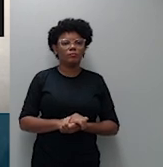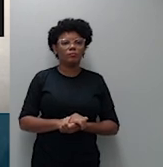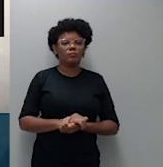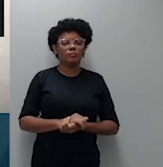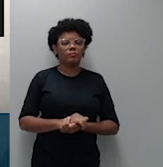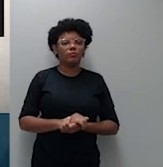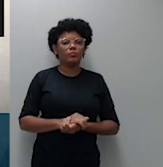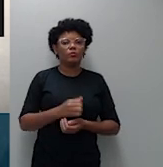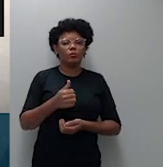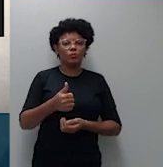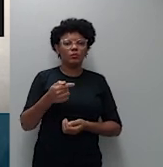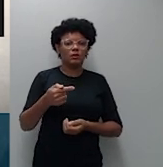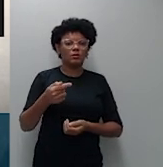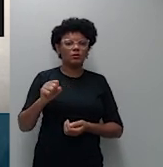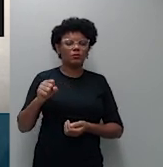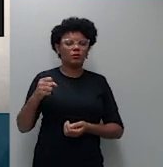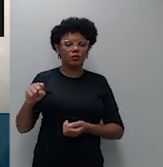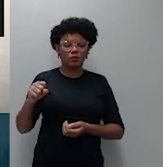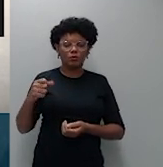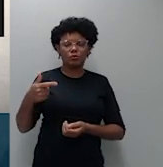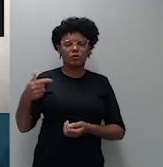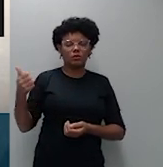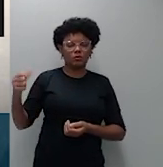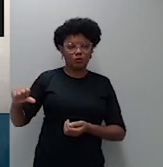788 290